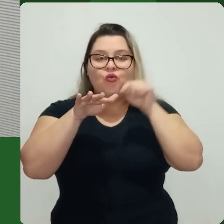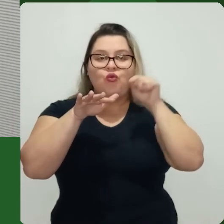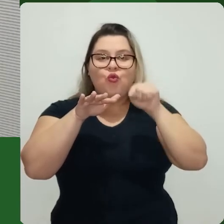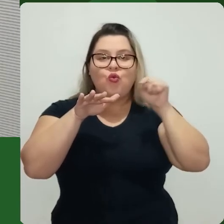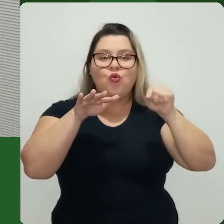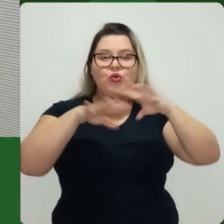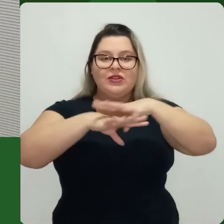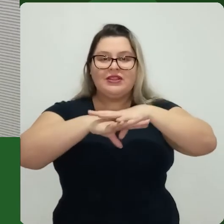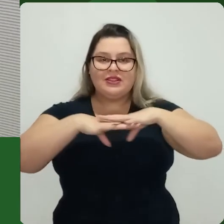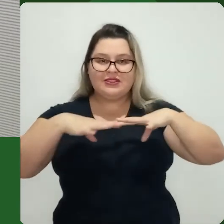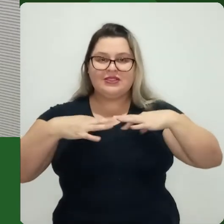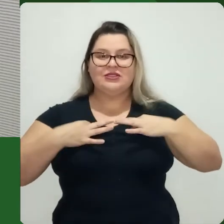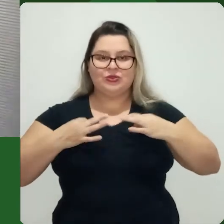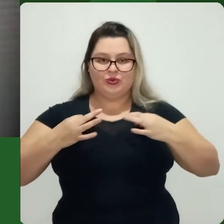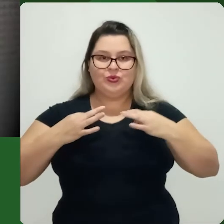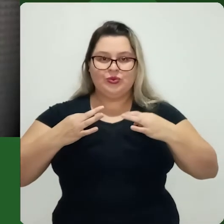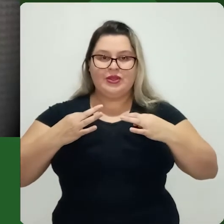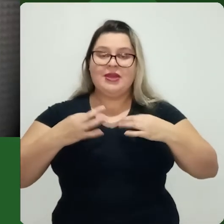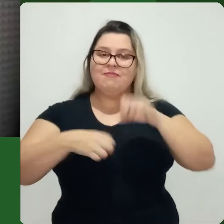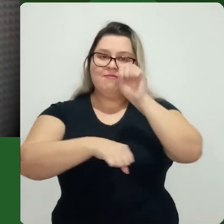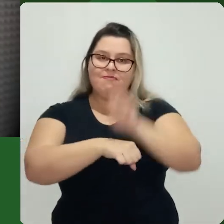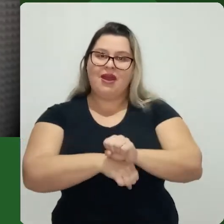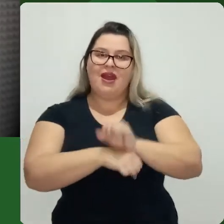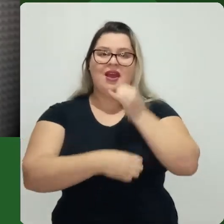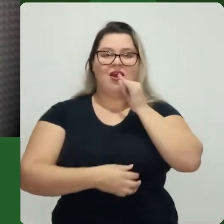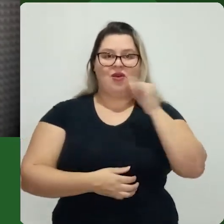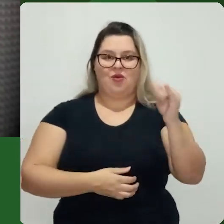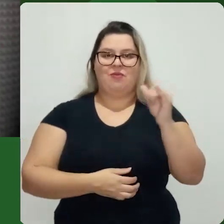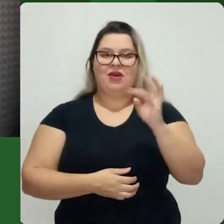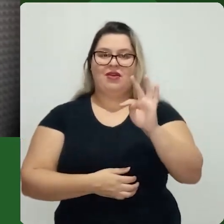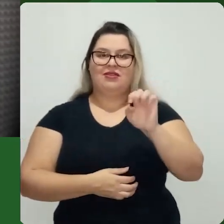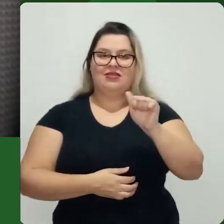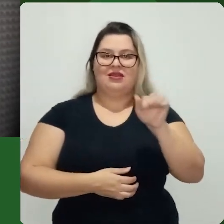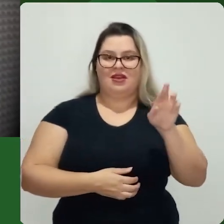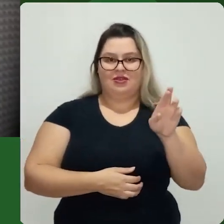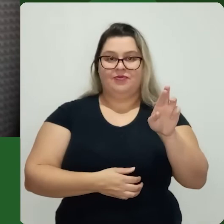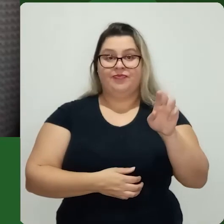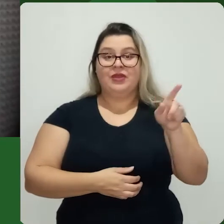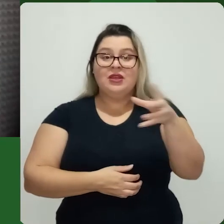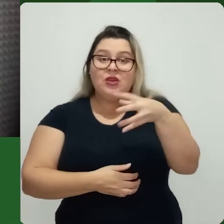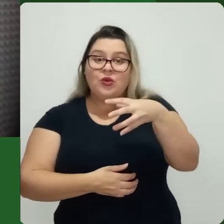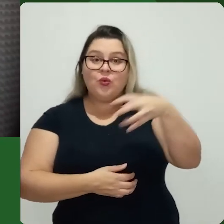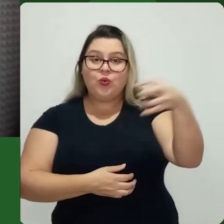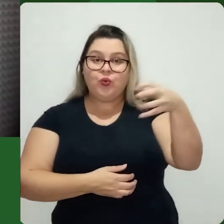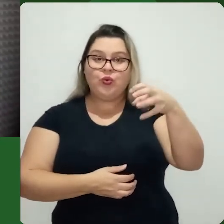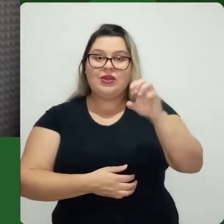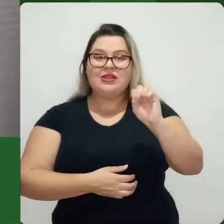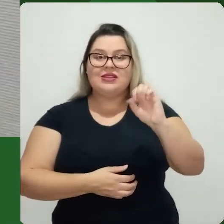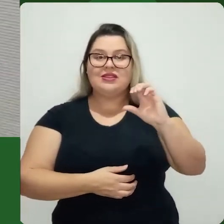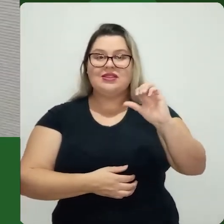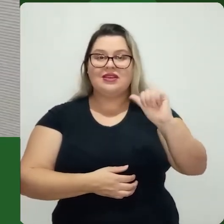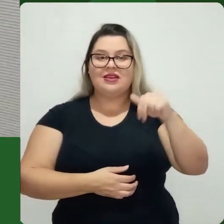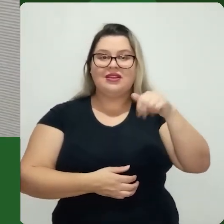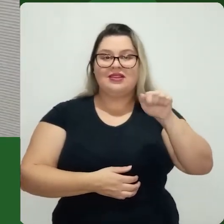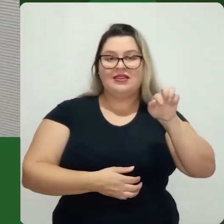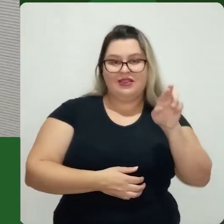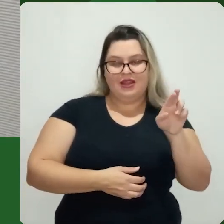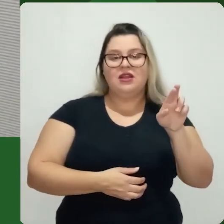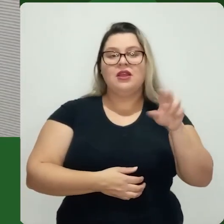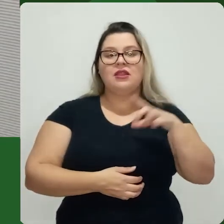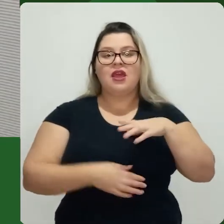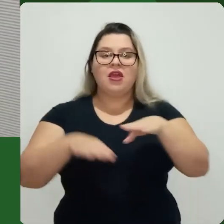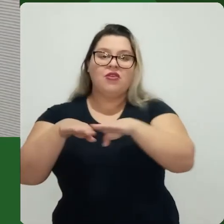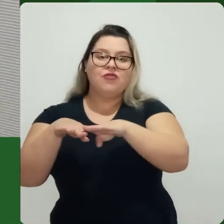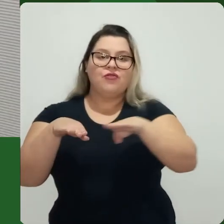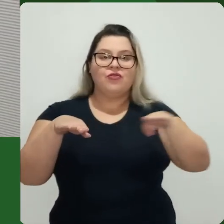e aciona o sistema de parada automática do tear. O scanner de leitura é instalado na posição